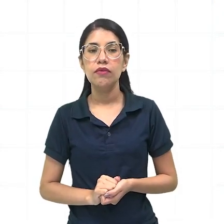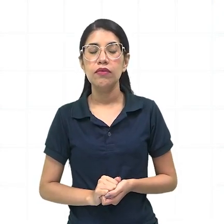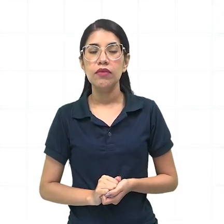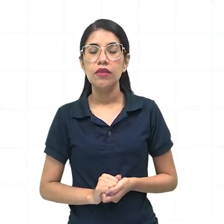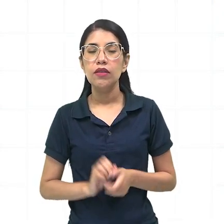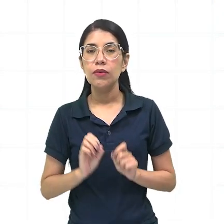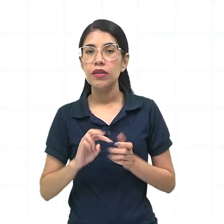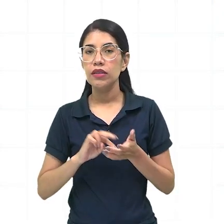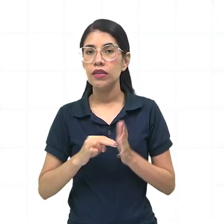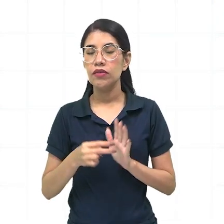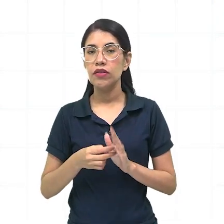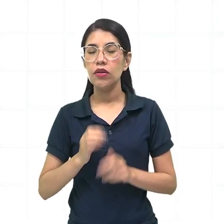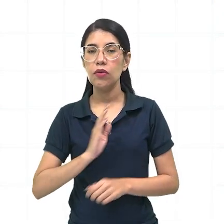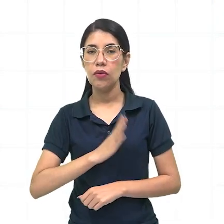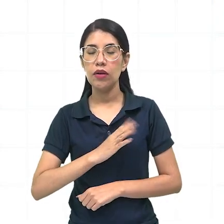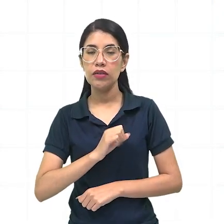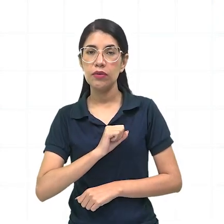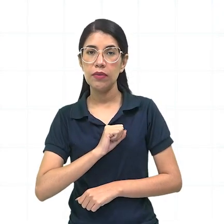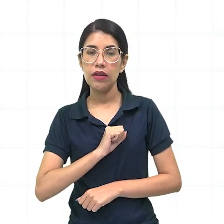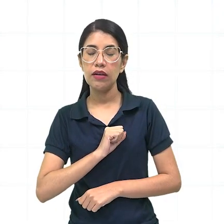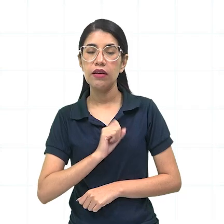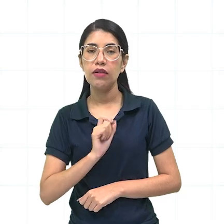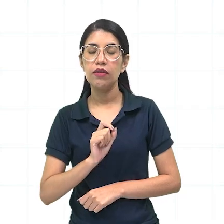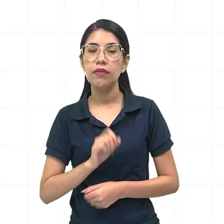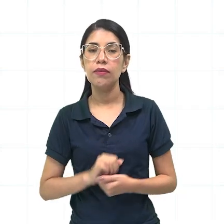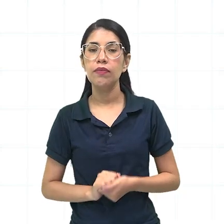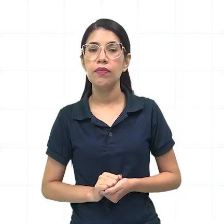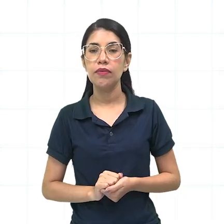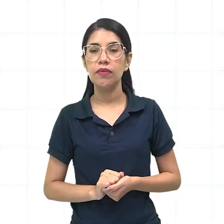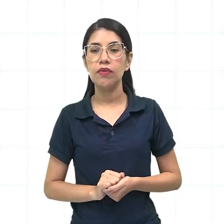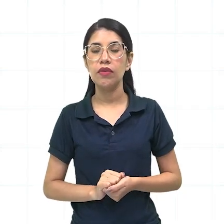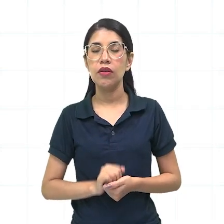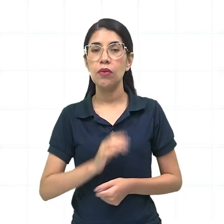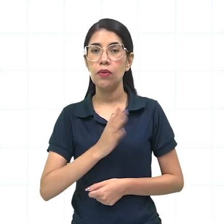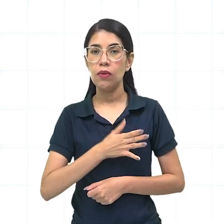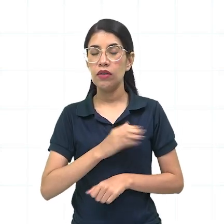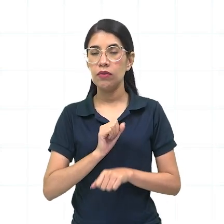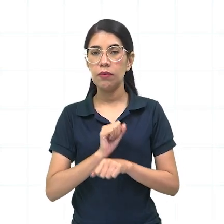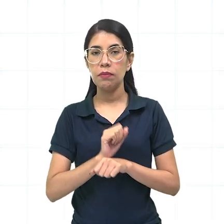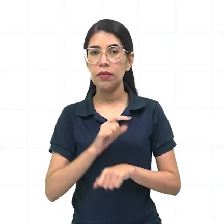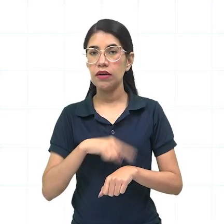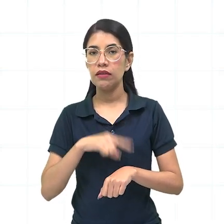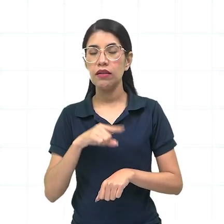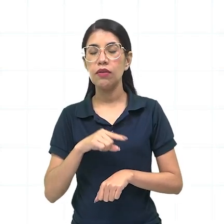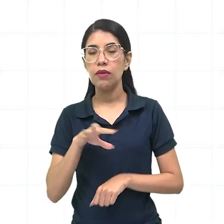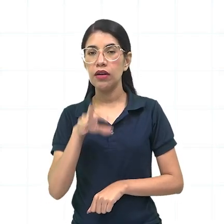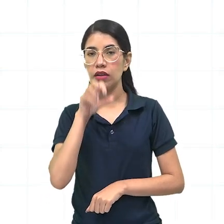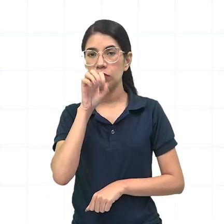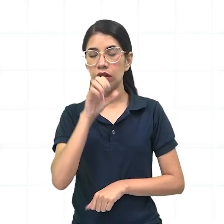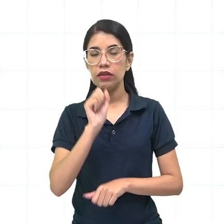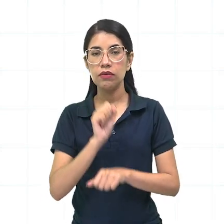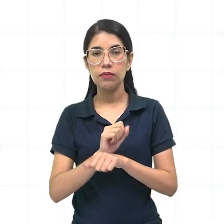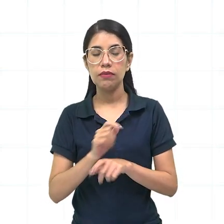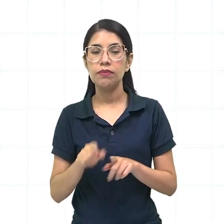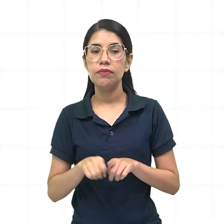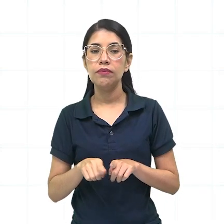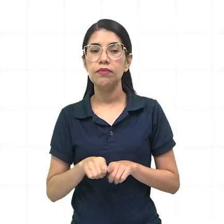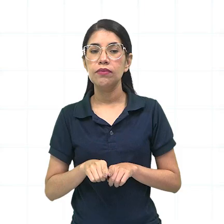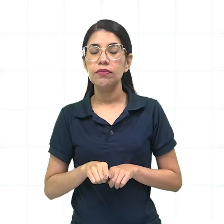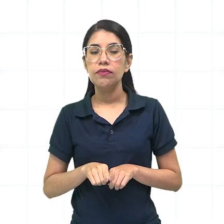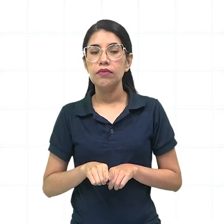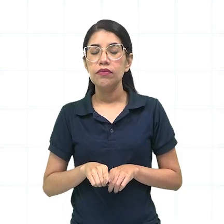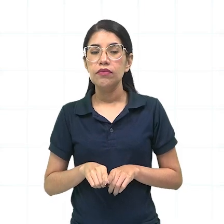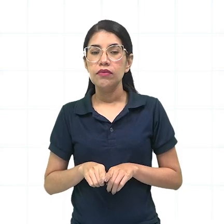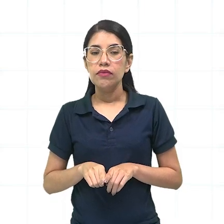parada cardiorrespiratória é a interrupção súbita das funções cardíaca e respiratória. E